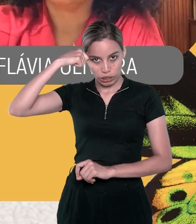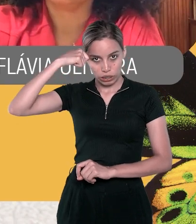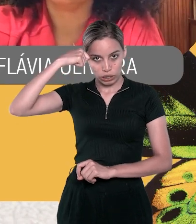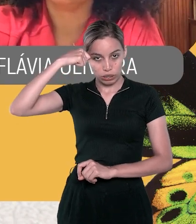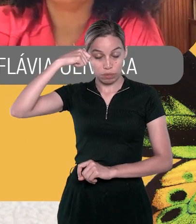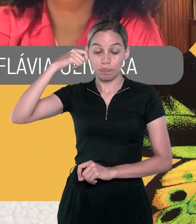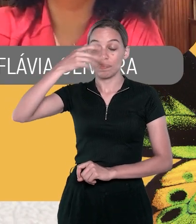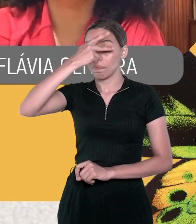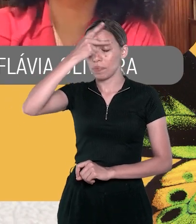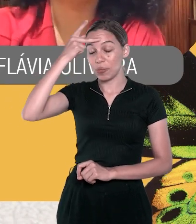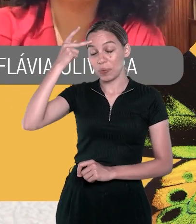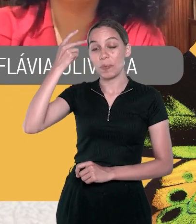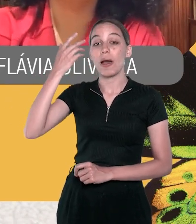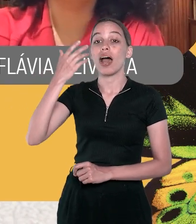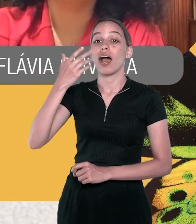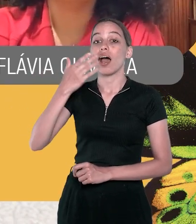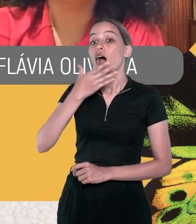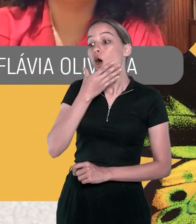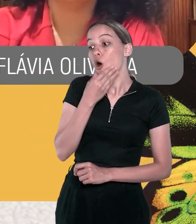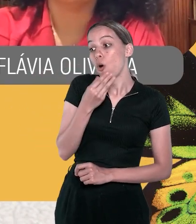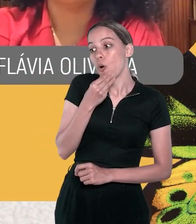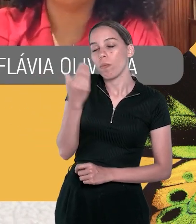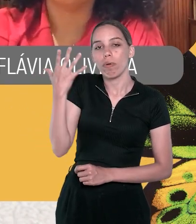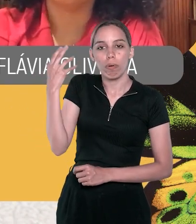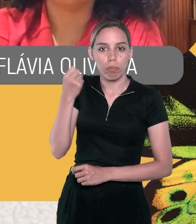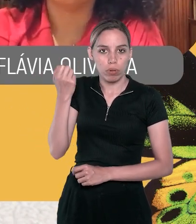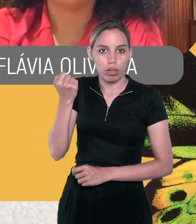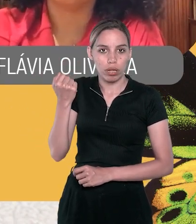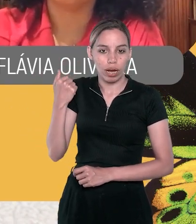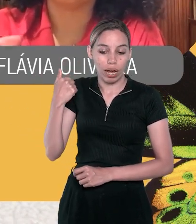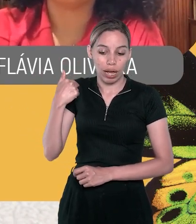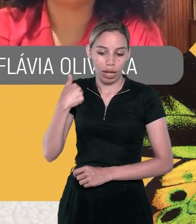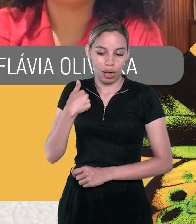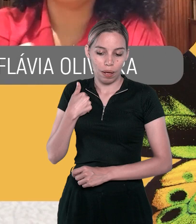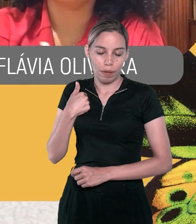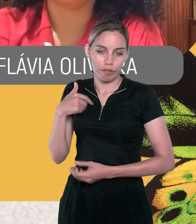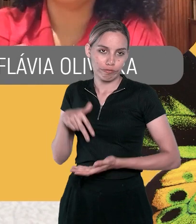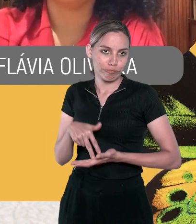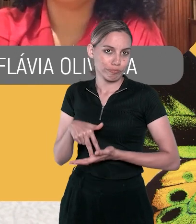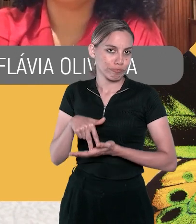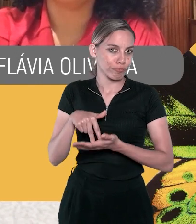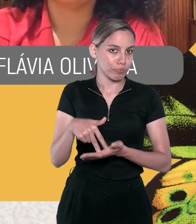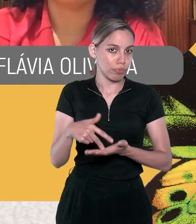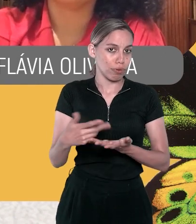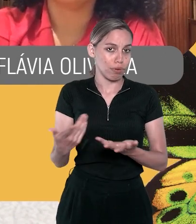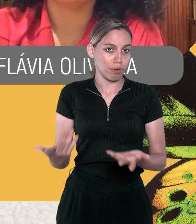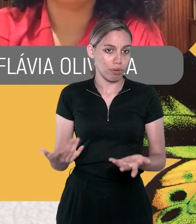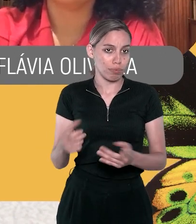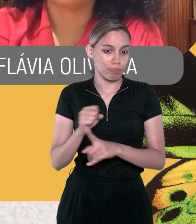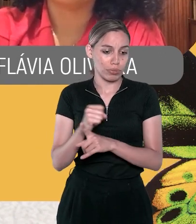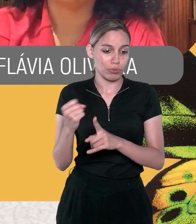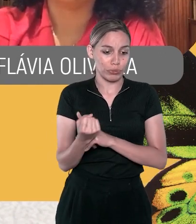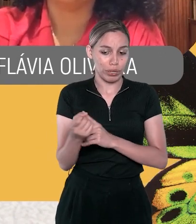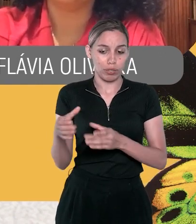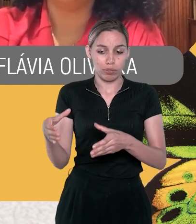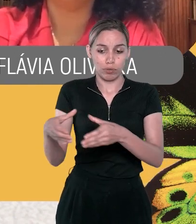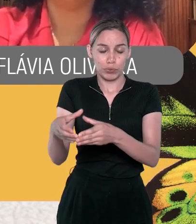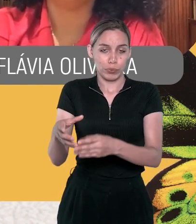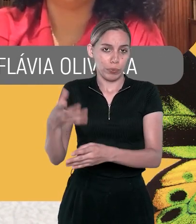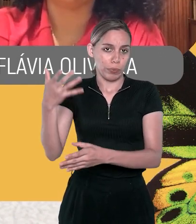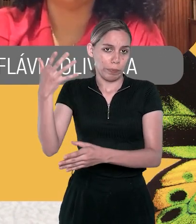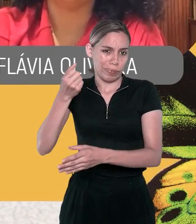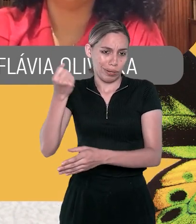assim a delícia do patriarcado, né? Quer dizer, e a delícia da sociedade branca. Quer dizer, eu sou